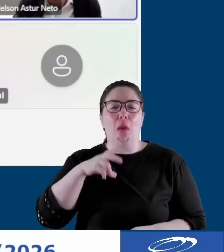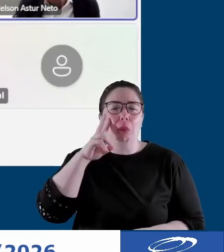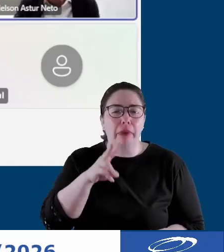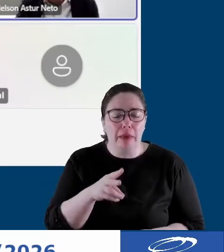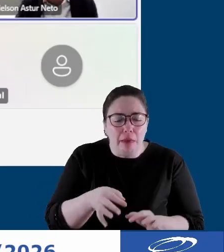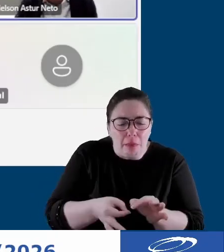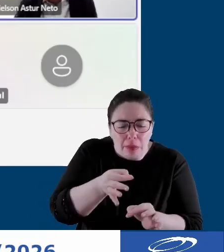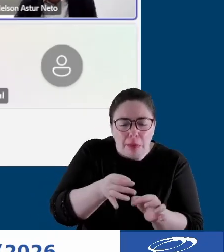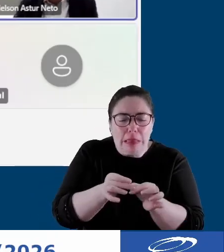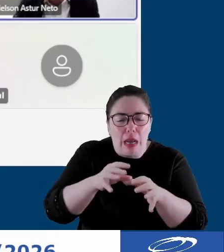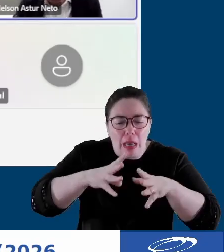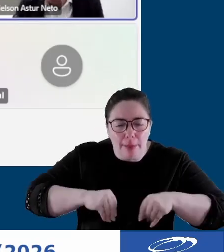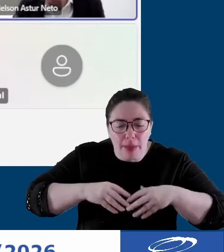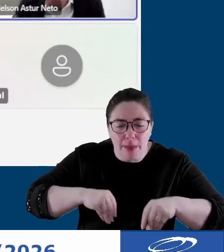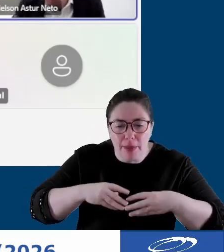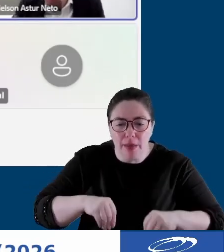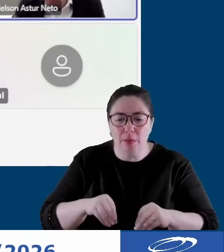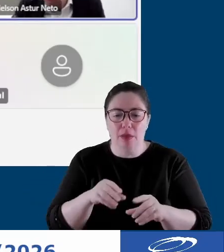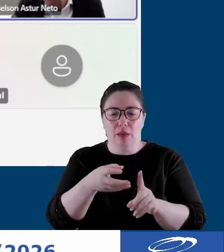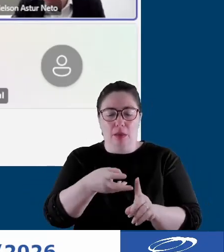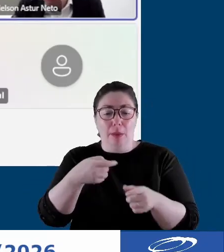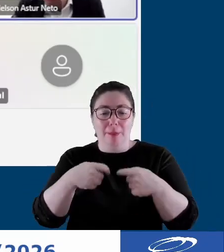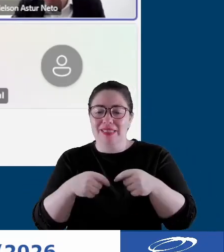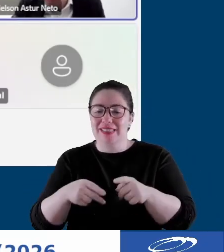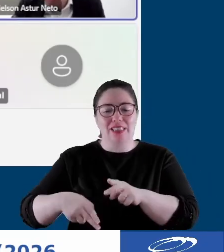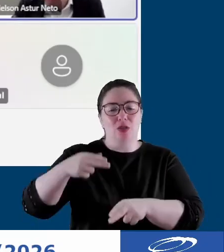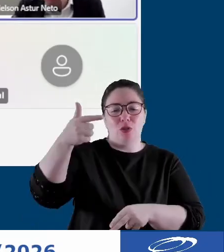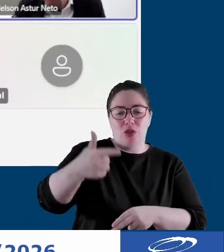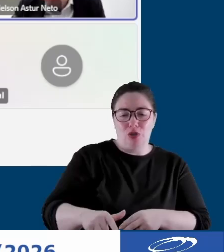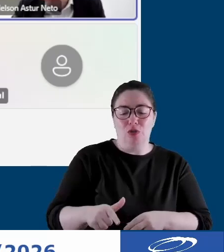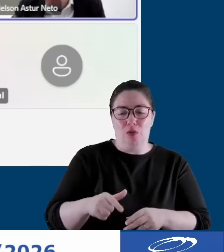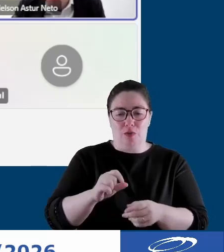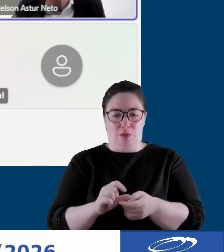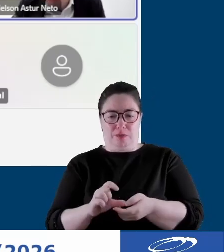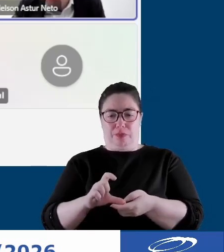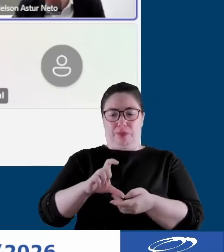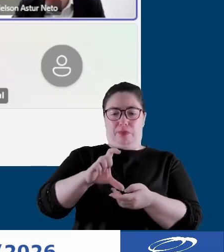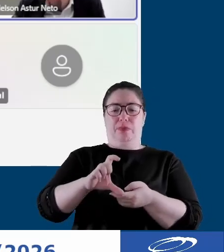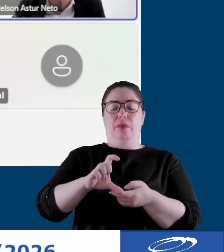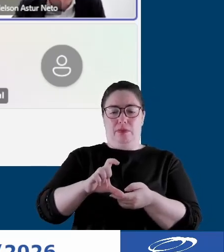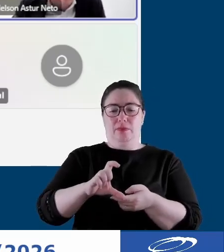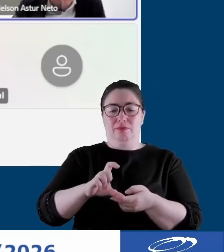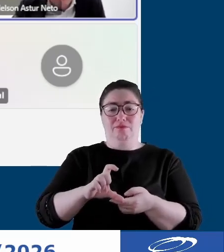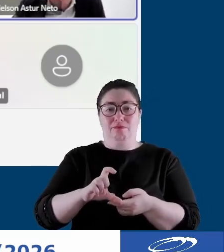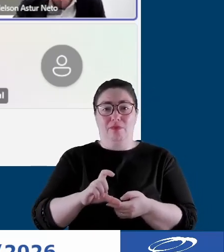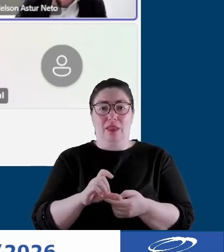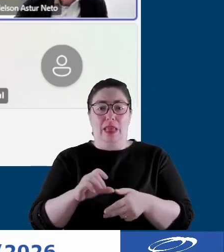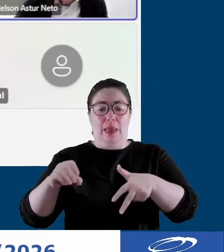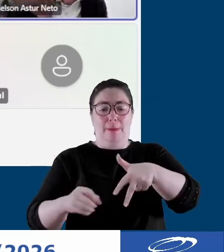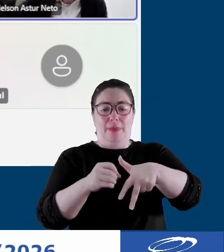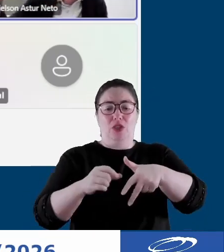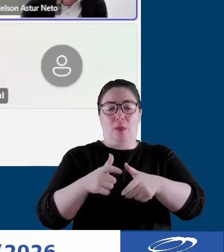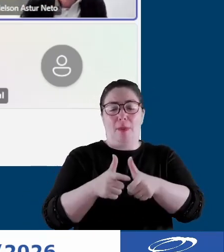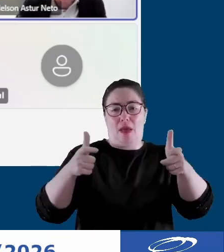via muito maior, com uma corpectomia ampla e a colocação de um implante maior e o biovidro mais uma vez. E